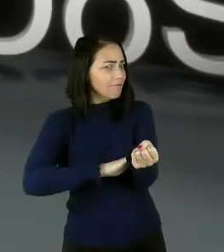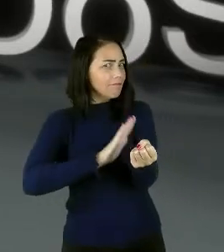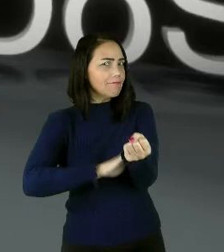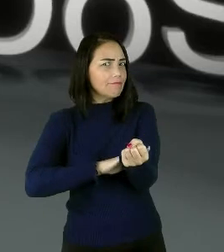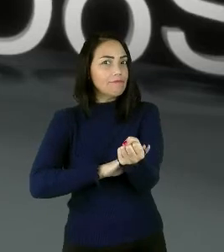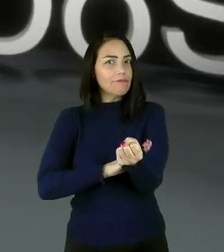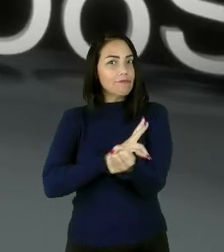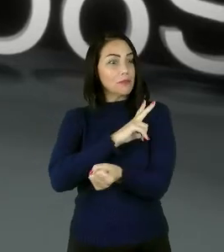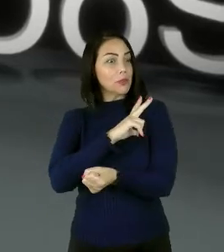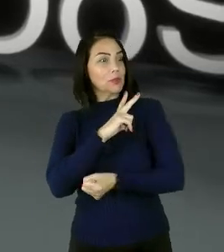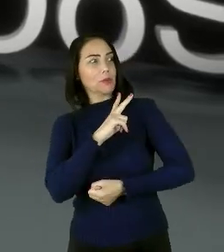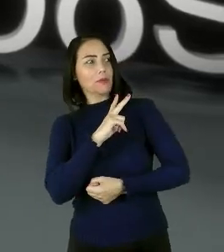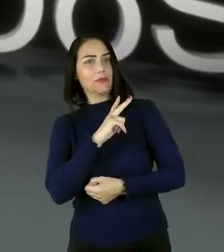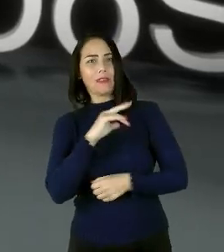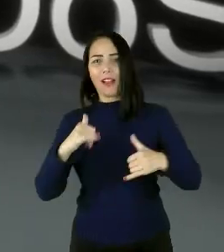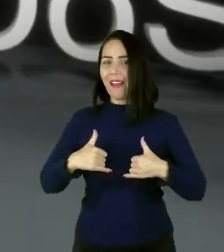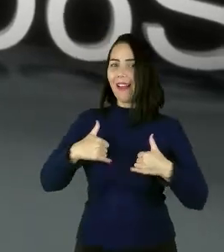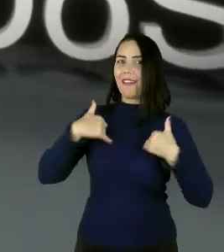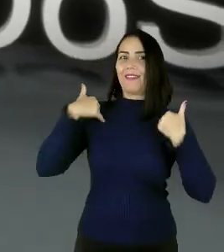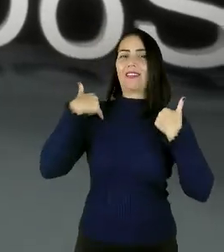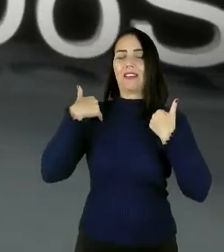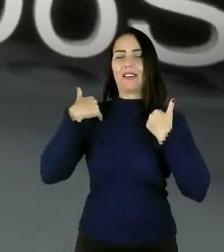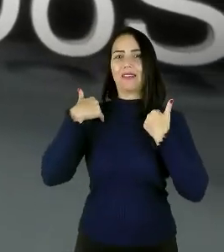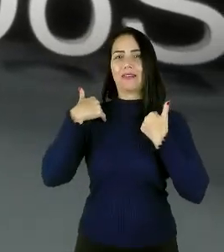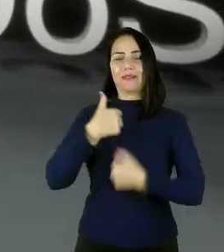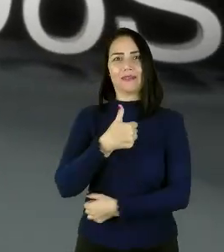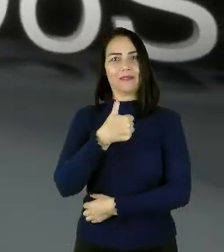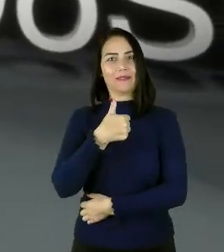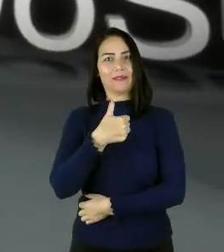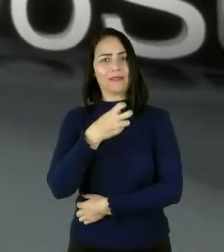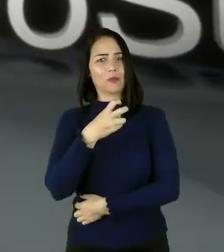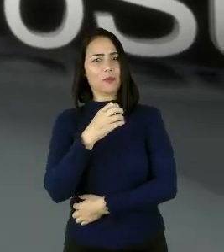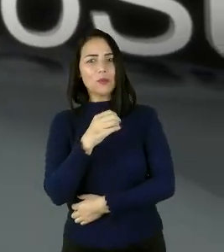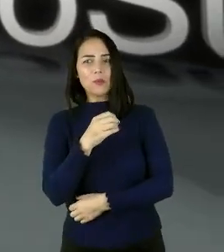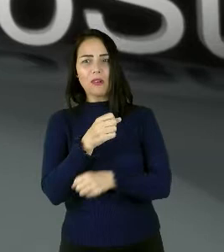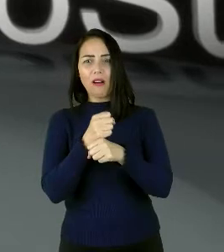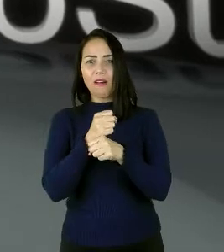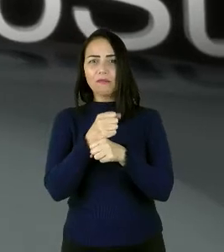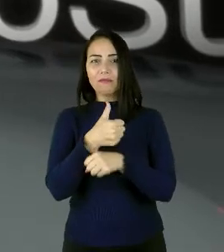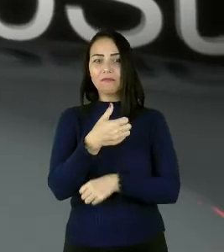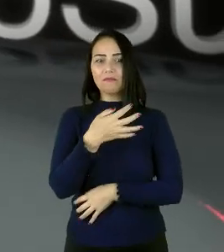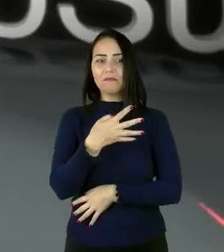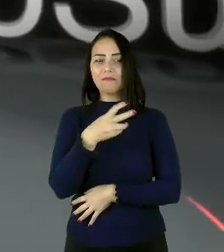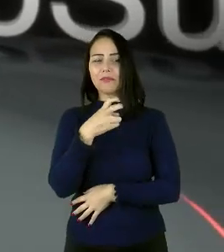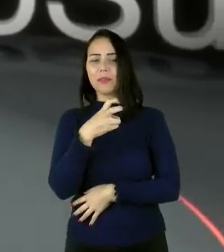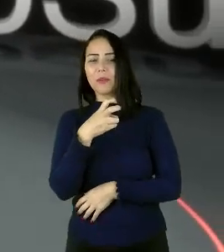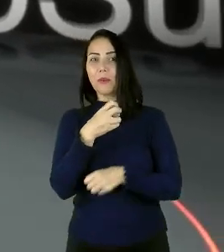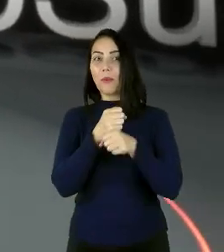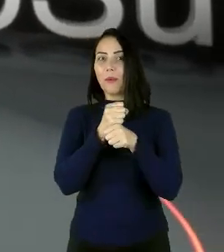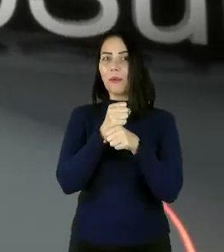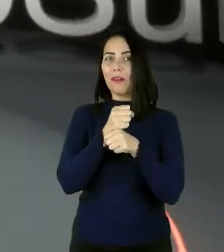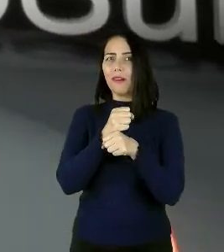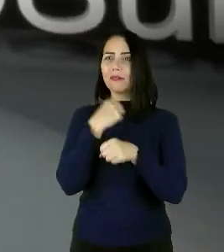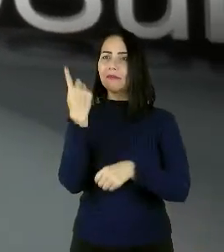uma obsessão pessoal com aniversário de 150 anos da nossa cidade que começou numa madrugada de outubro de dois mil e